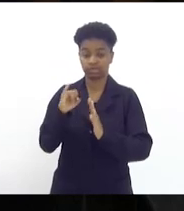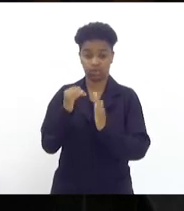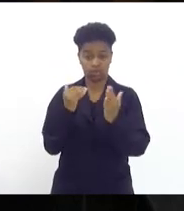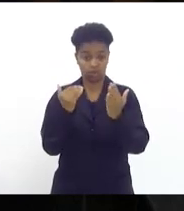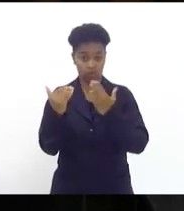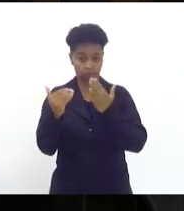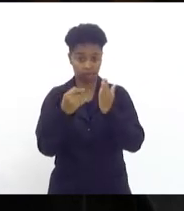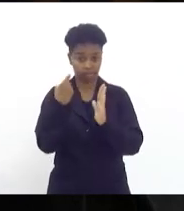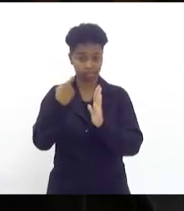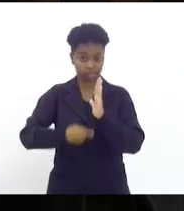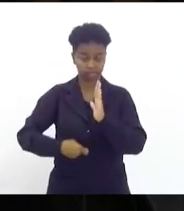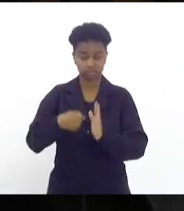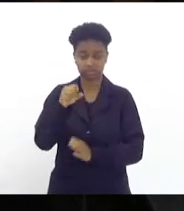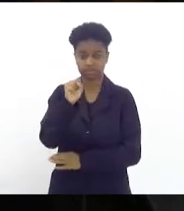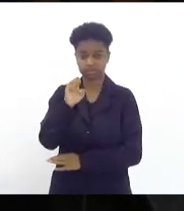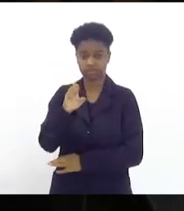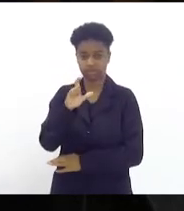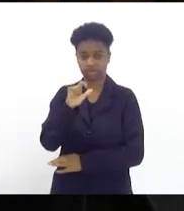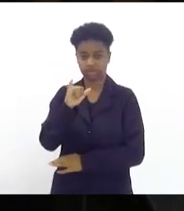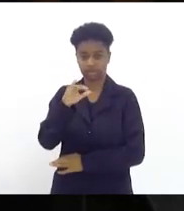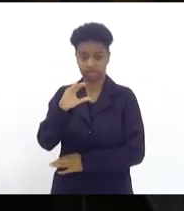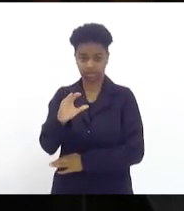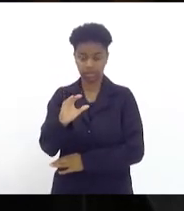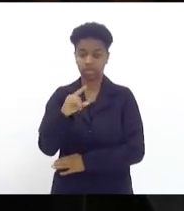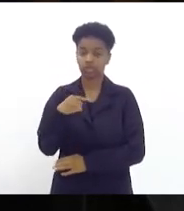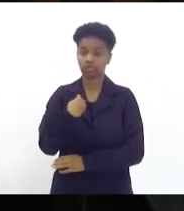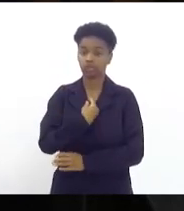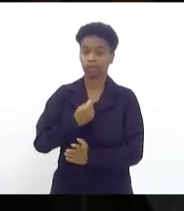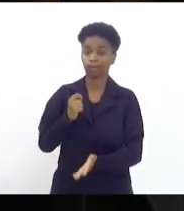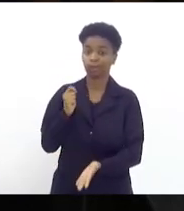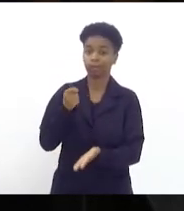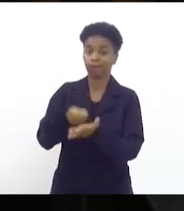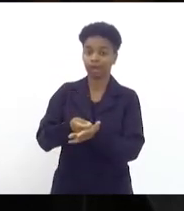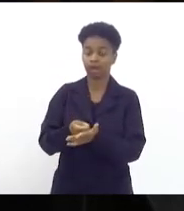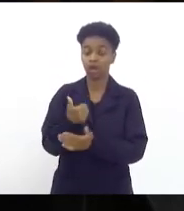com a taxa SELIC que nós estamos pagando